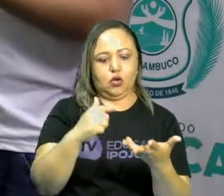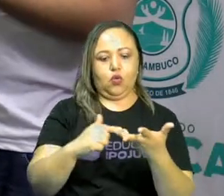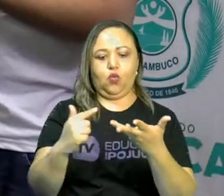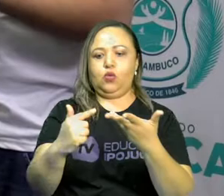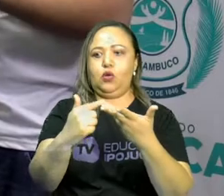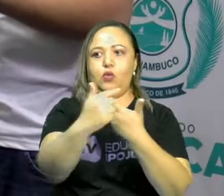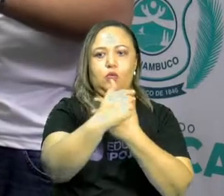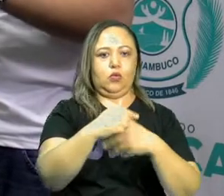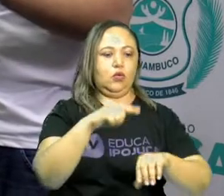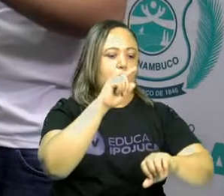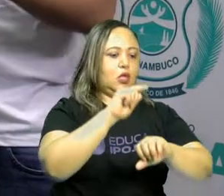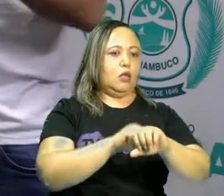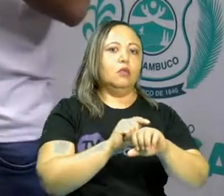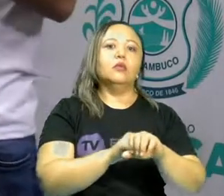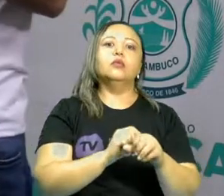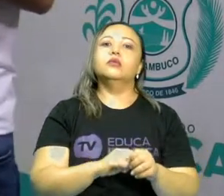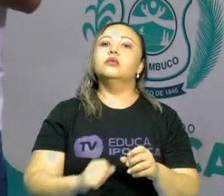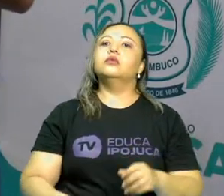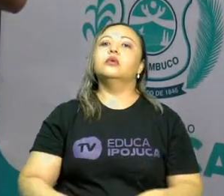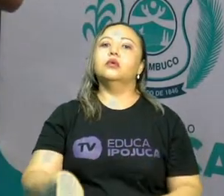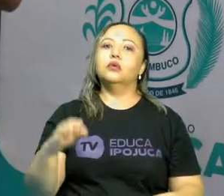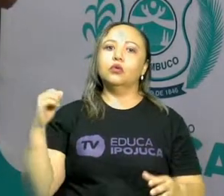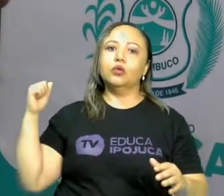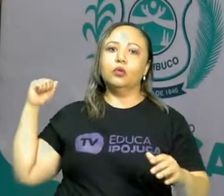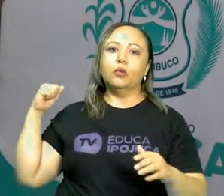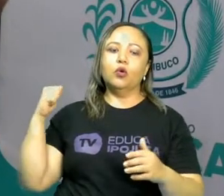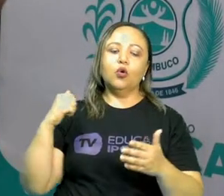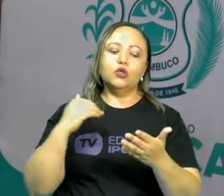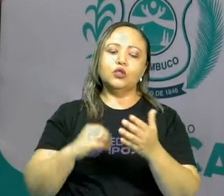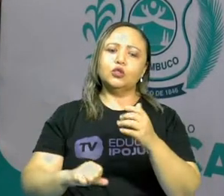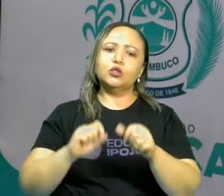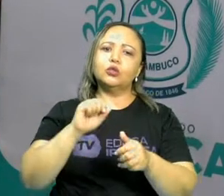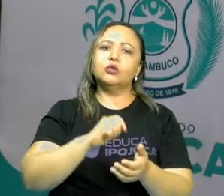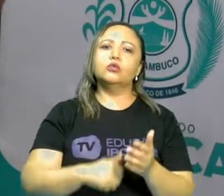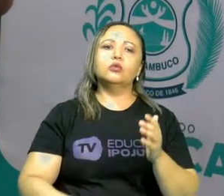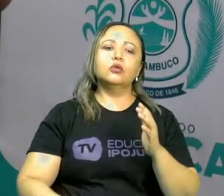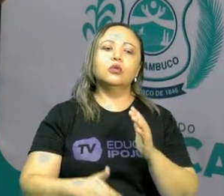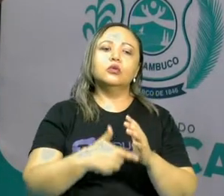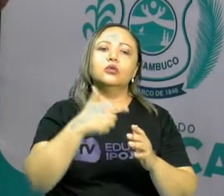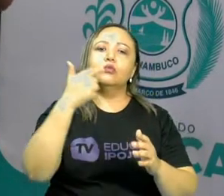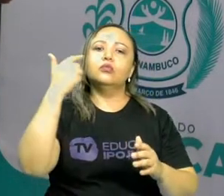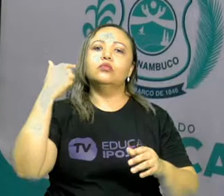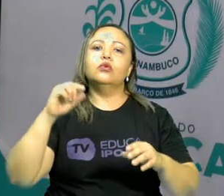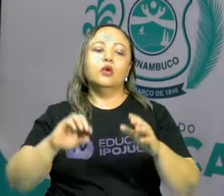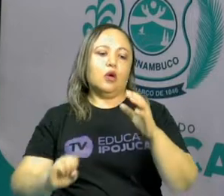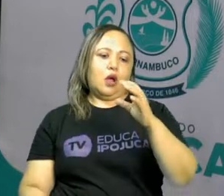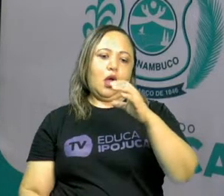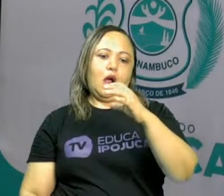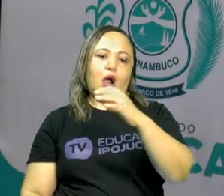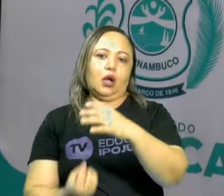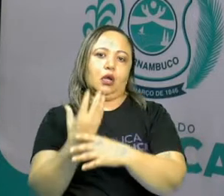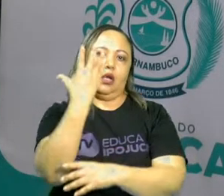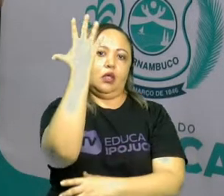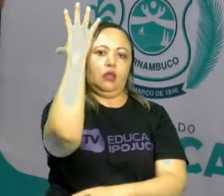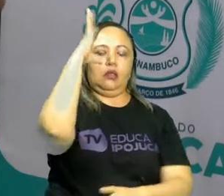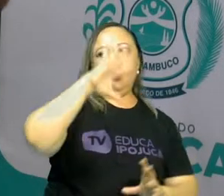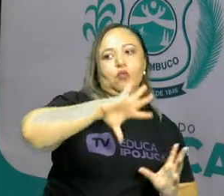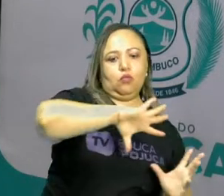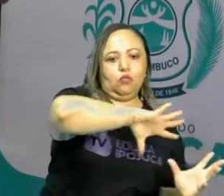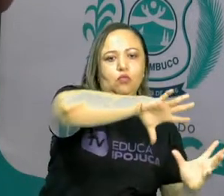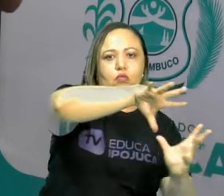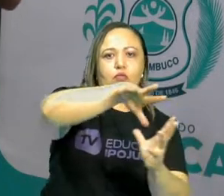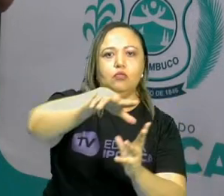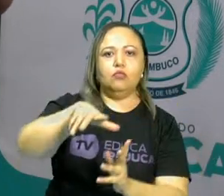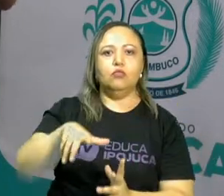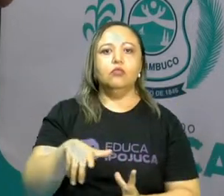a partir da criação do mundo, tá? Segundo a Bíblia, é claro. Então, eles contam o ano 1 para